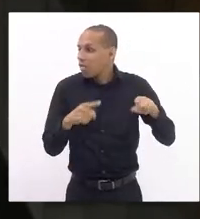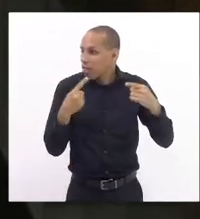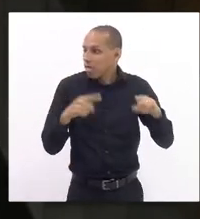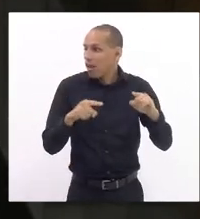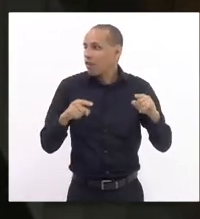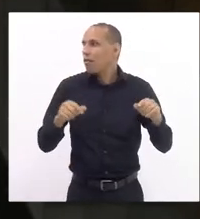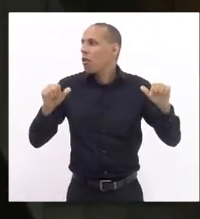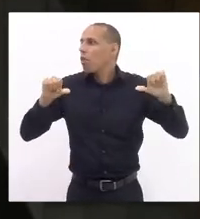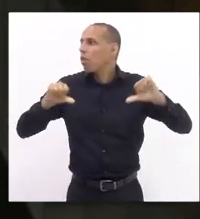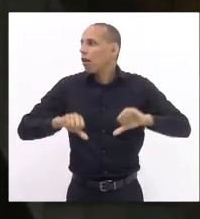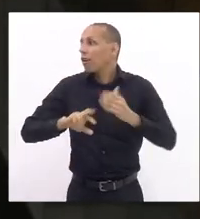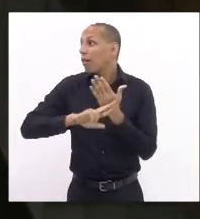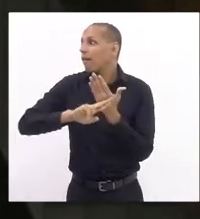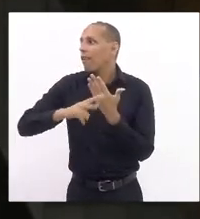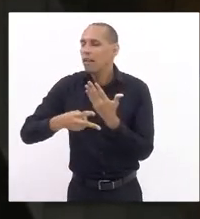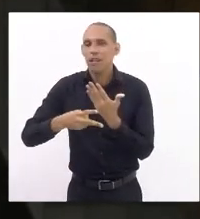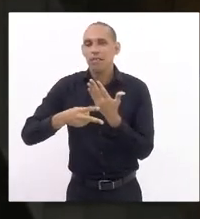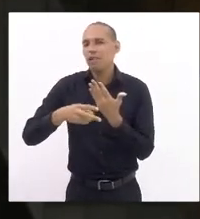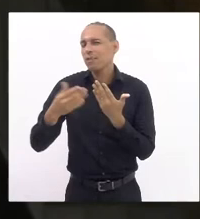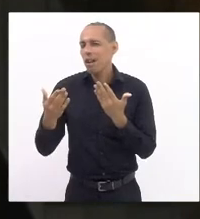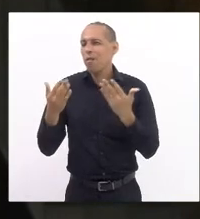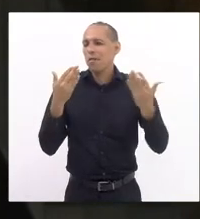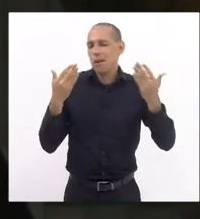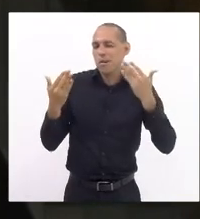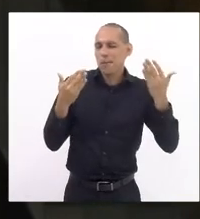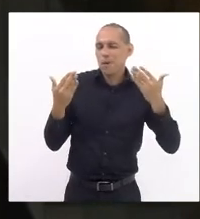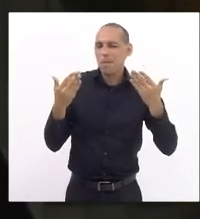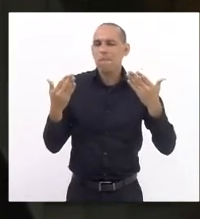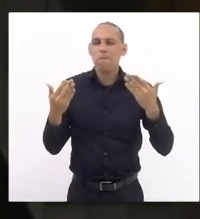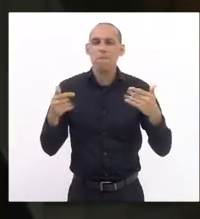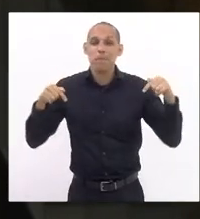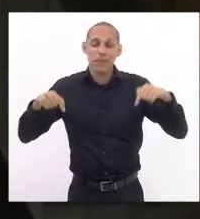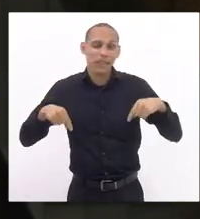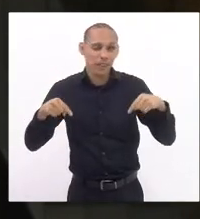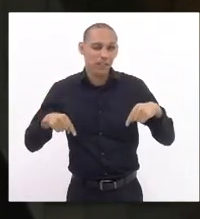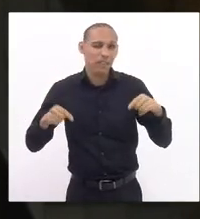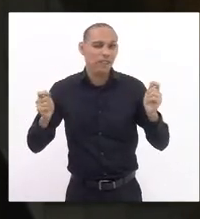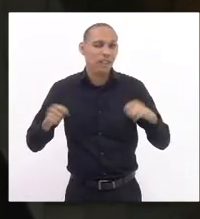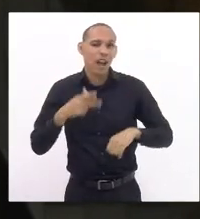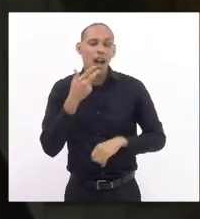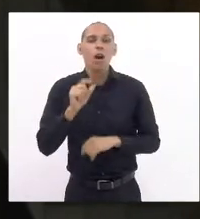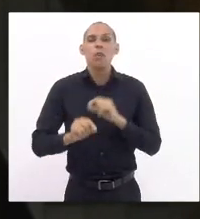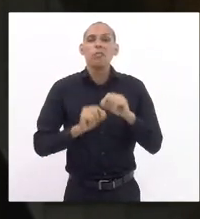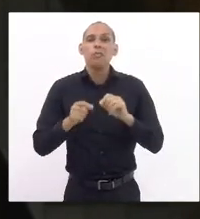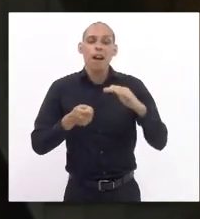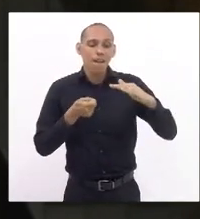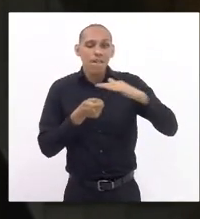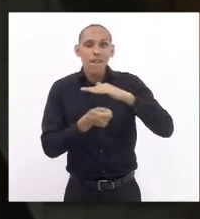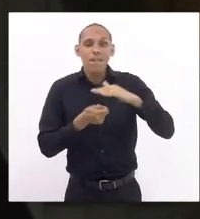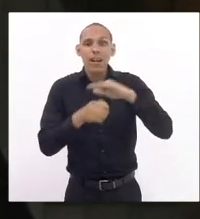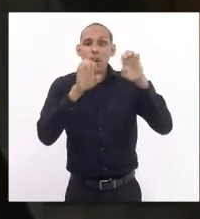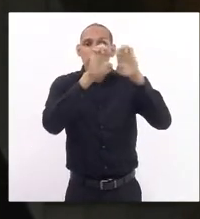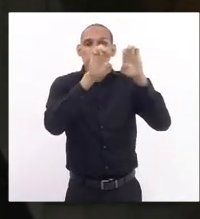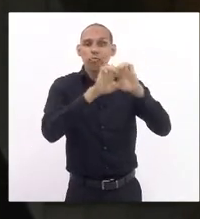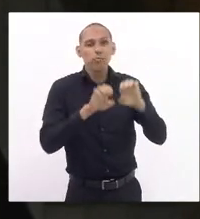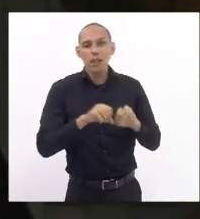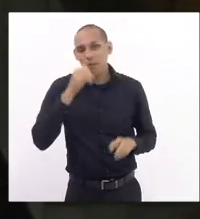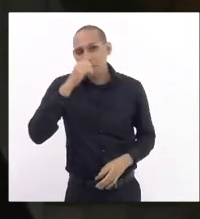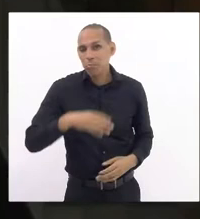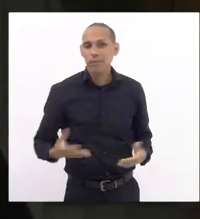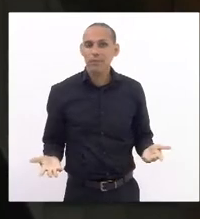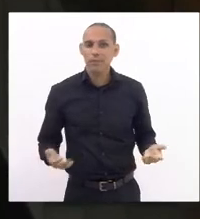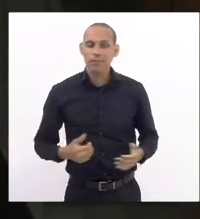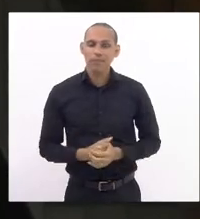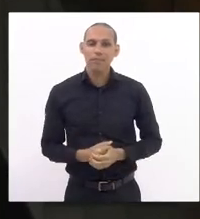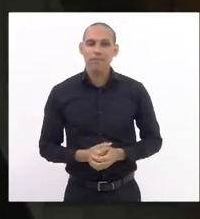Então, fazendo aqui uma analogia, dá para dizer, é um investimento estruturante, estúpido.